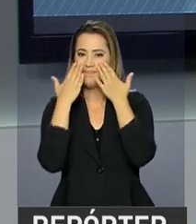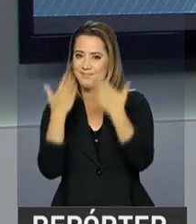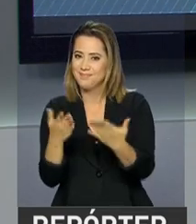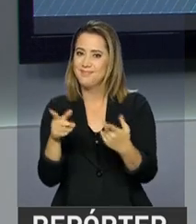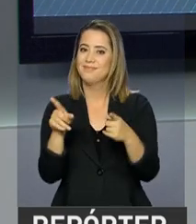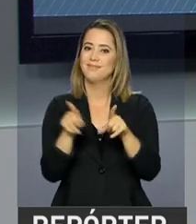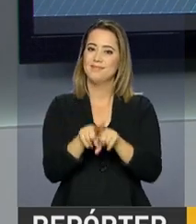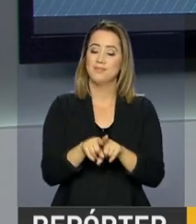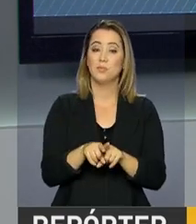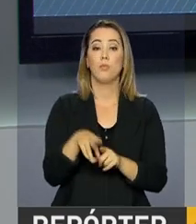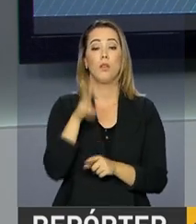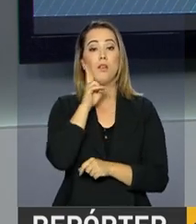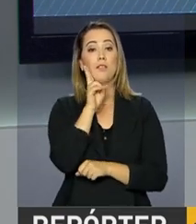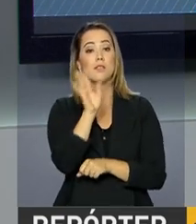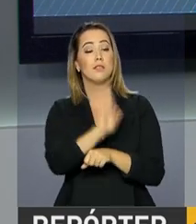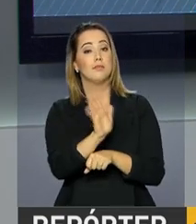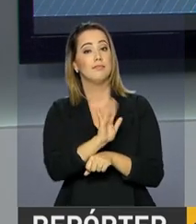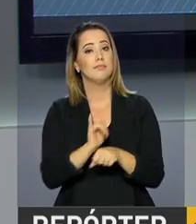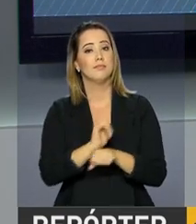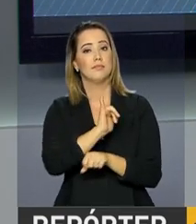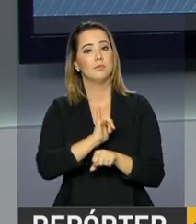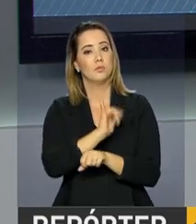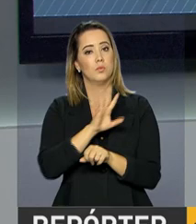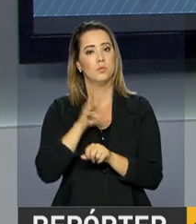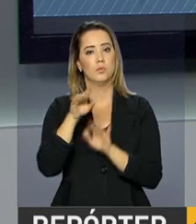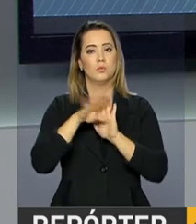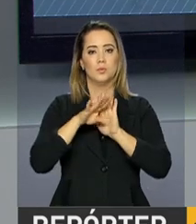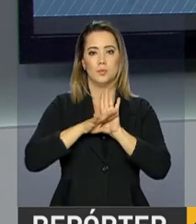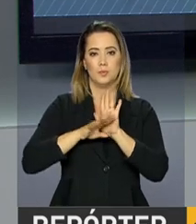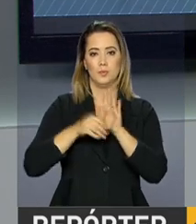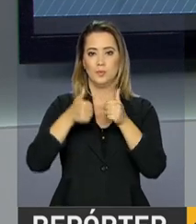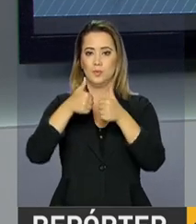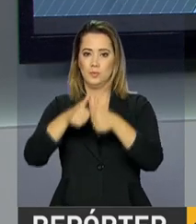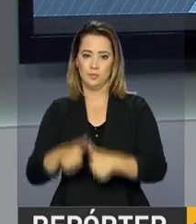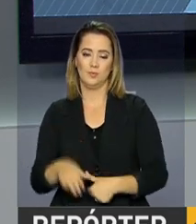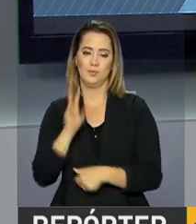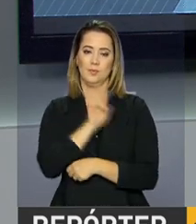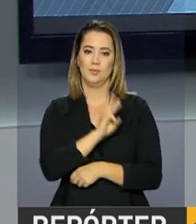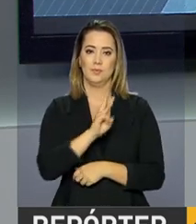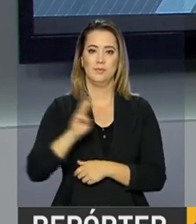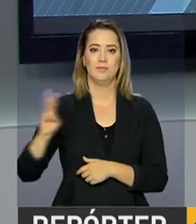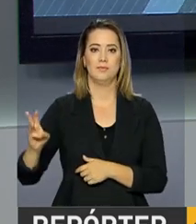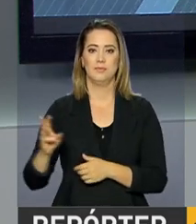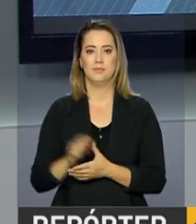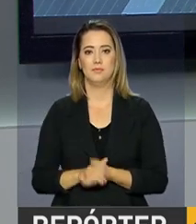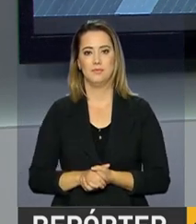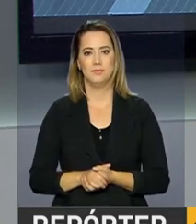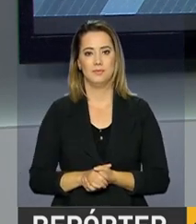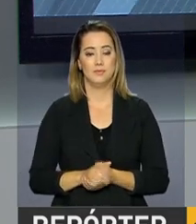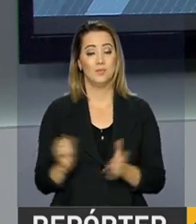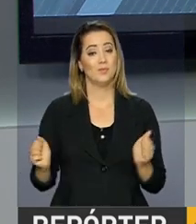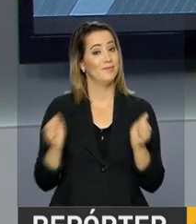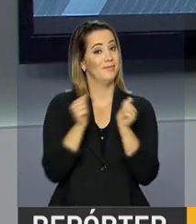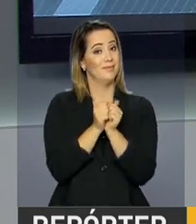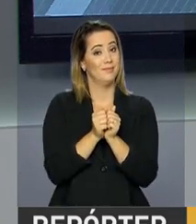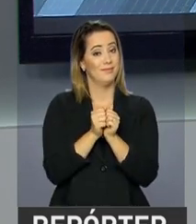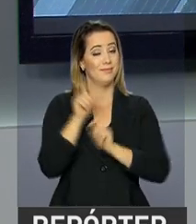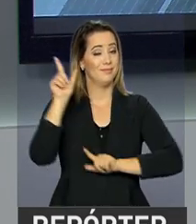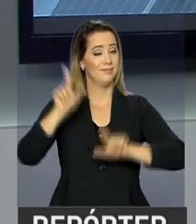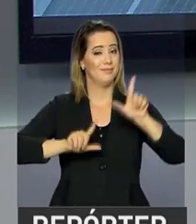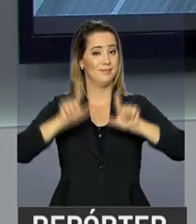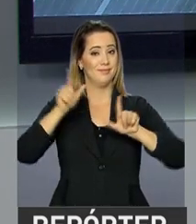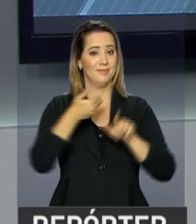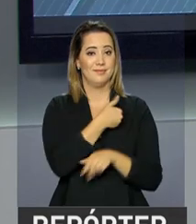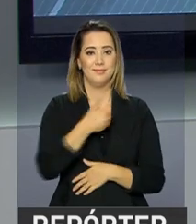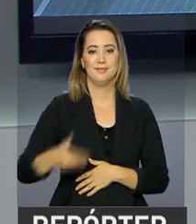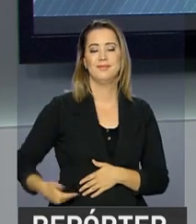próxima edição você pode rever as reportagens no YouTube e toda a programação está na nossa página na internet Continue com